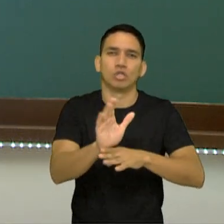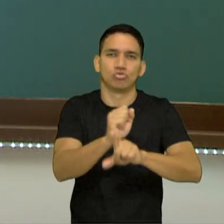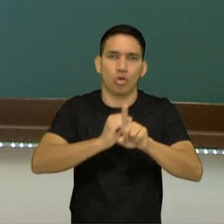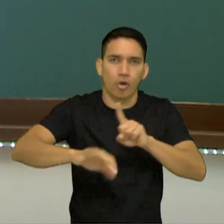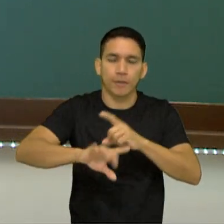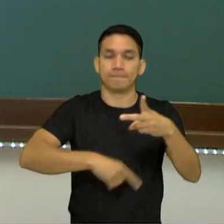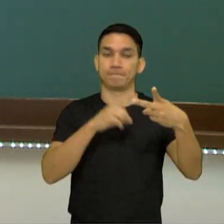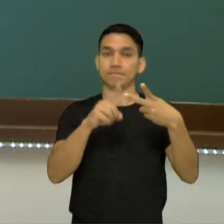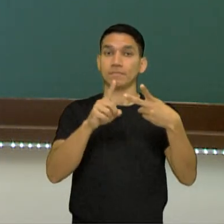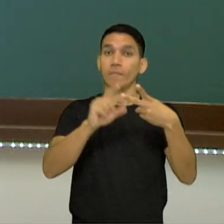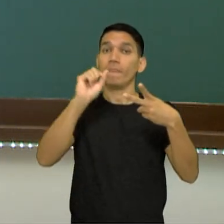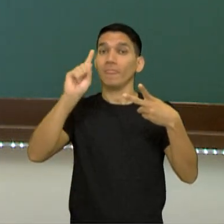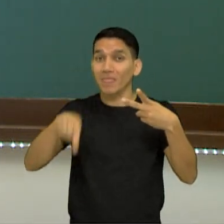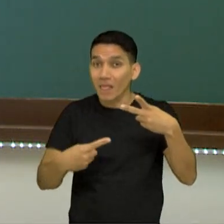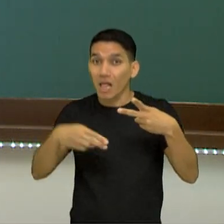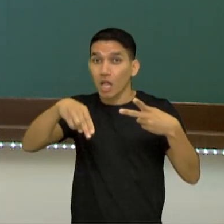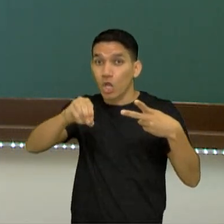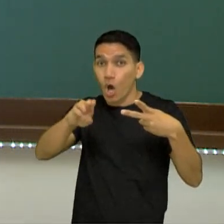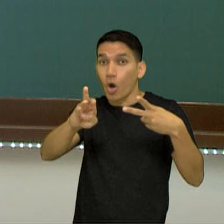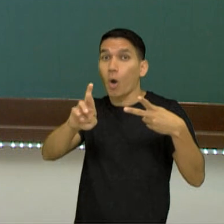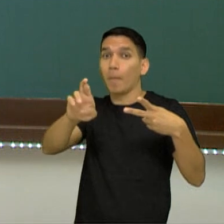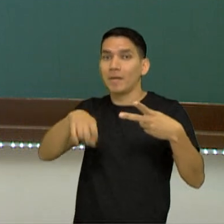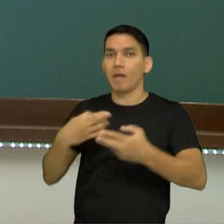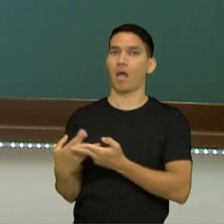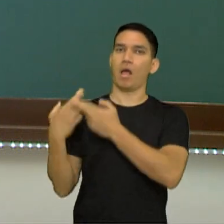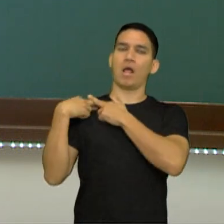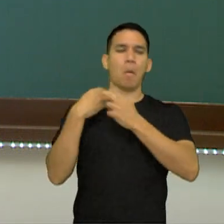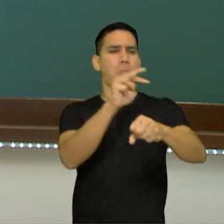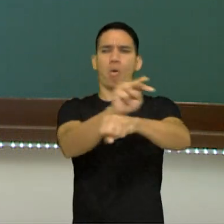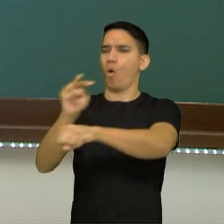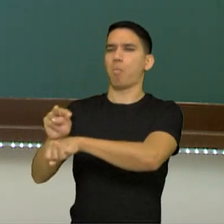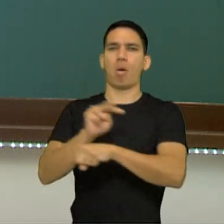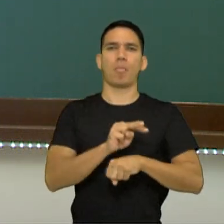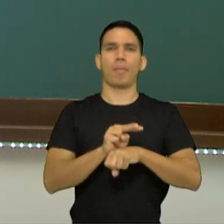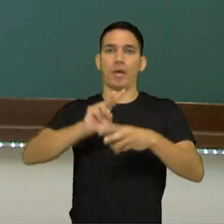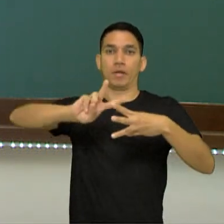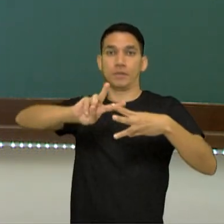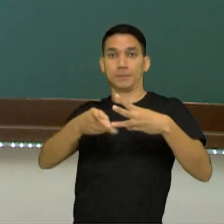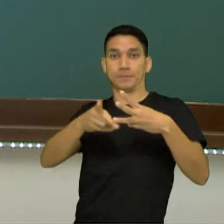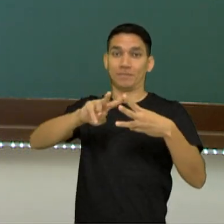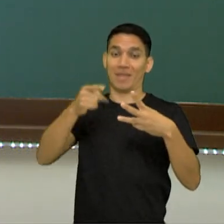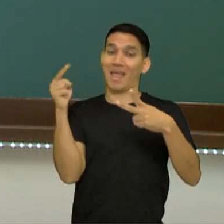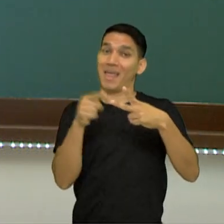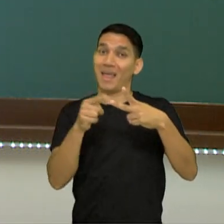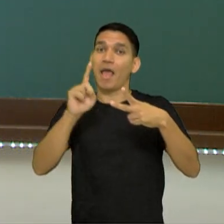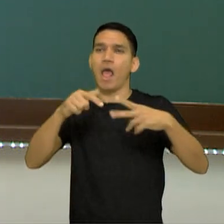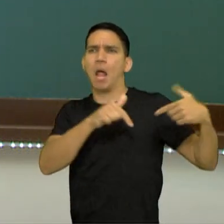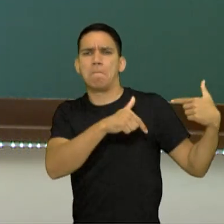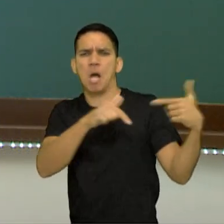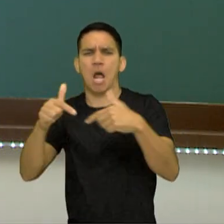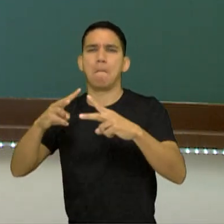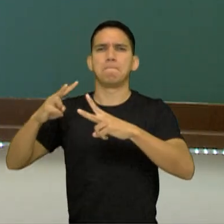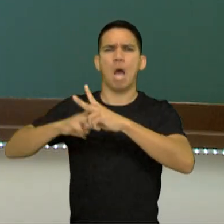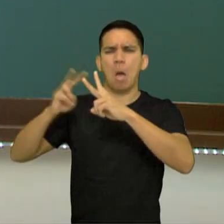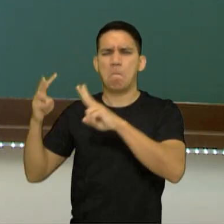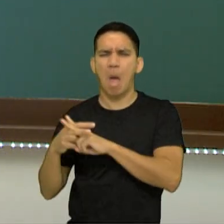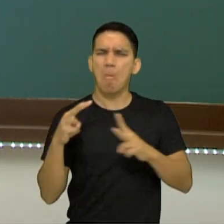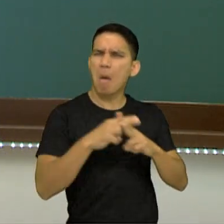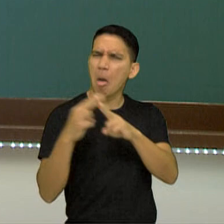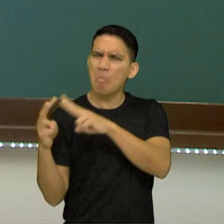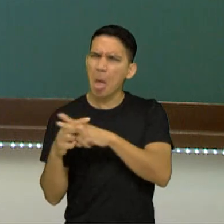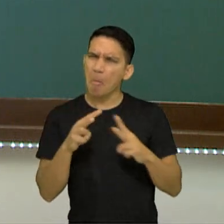que protegiam, né? Tinha a função de proteger os outros grupos. Eles eram os que batalham, eles eram os que guerreavam,